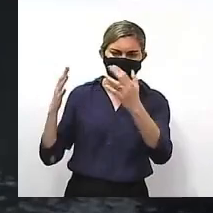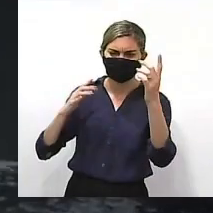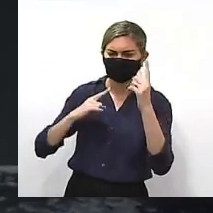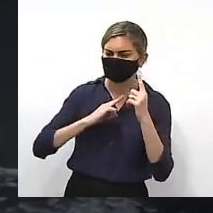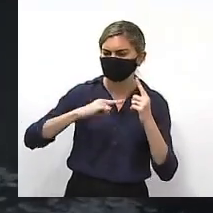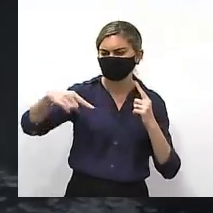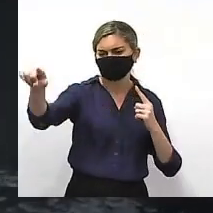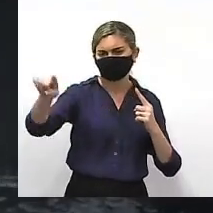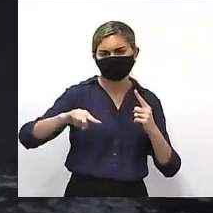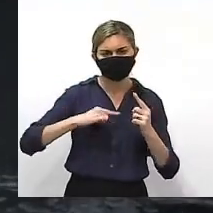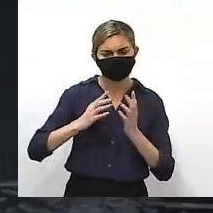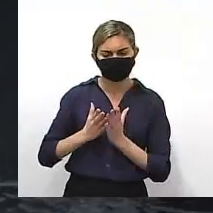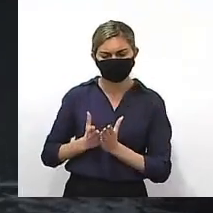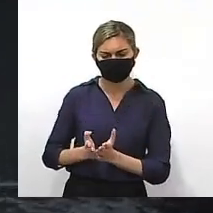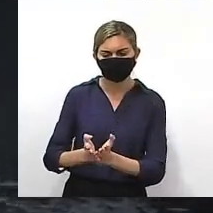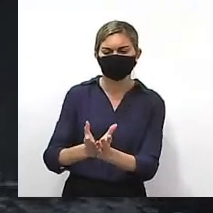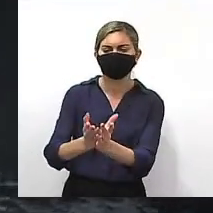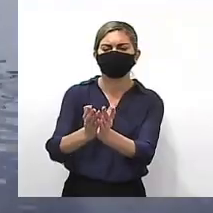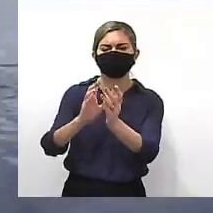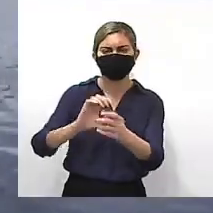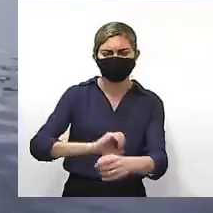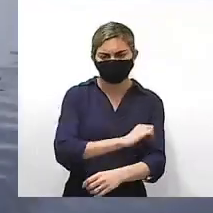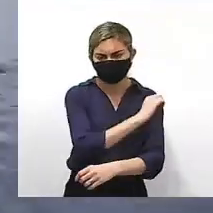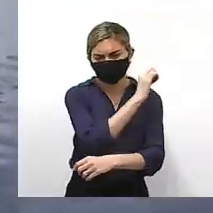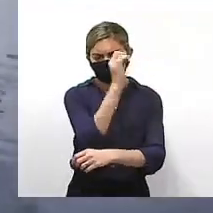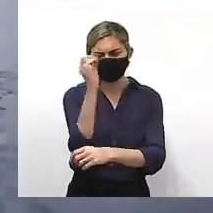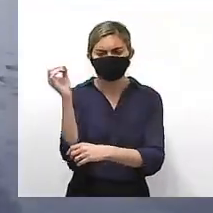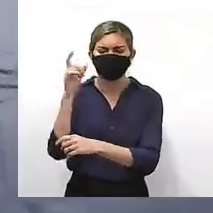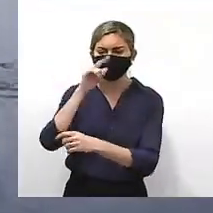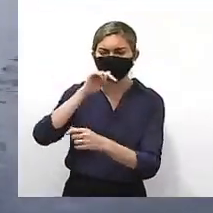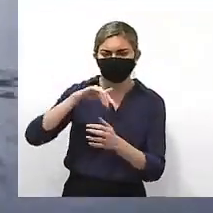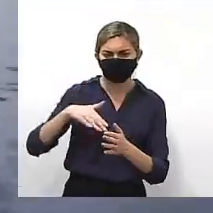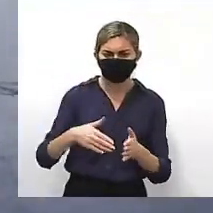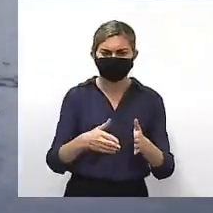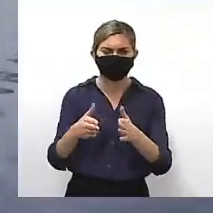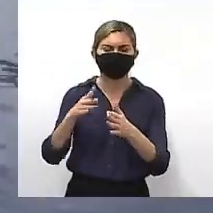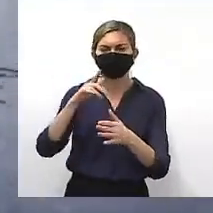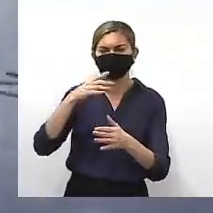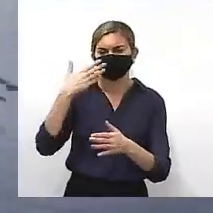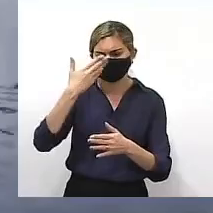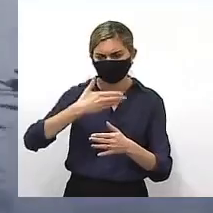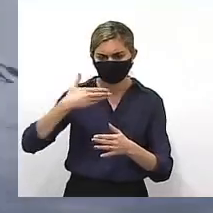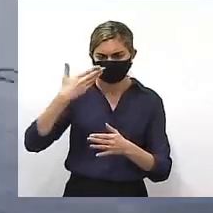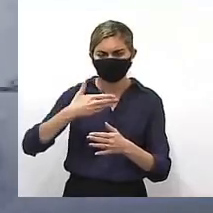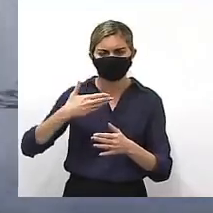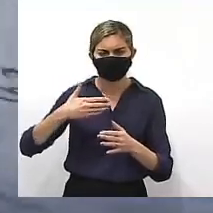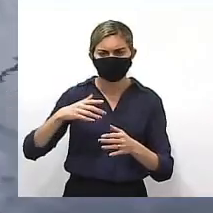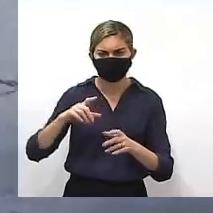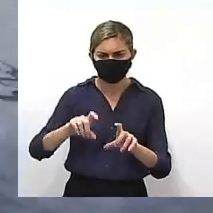do barco do dia sobre os trilhos da água doce. No mangue,